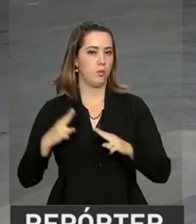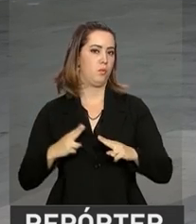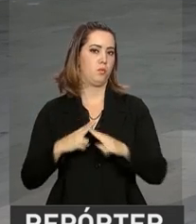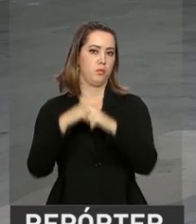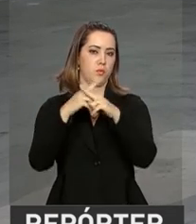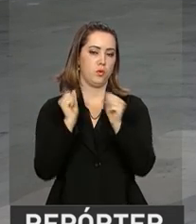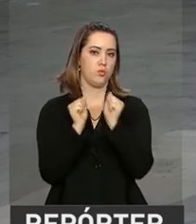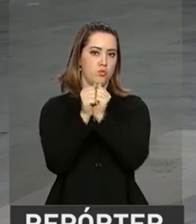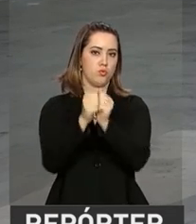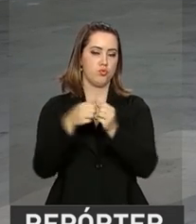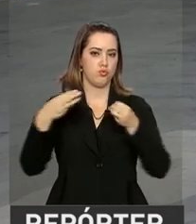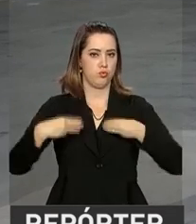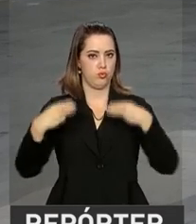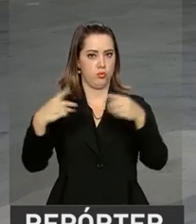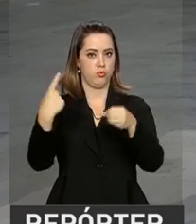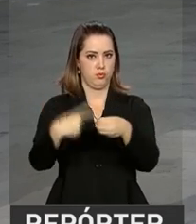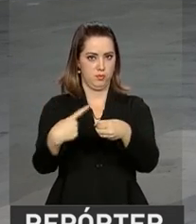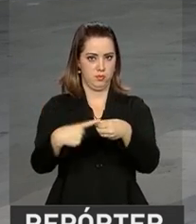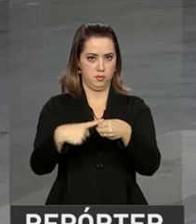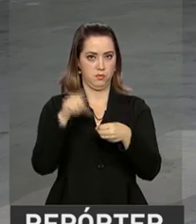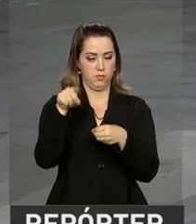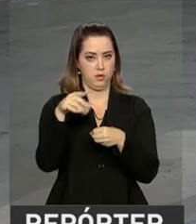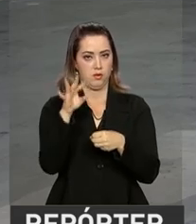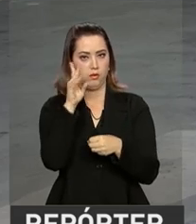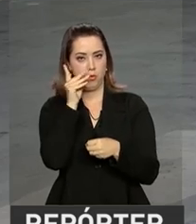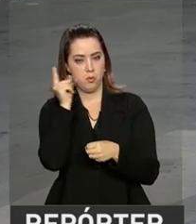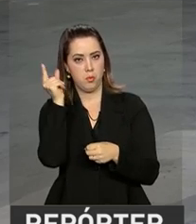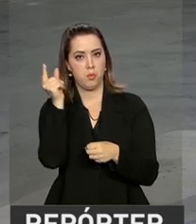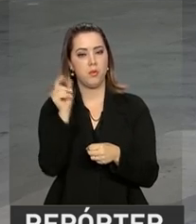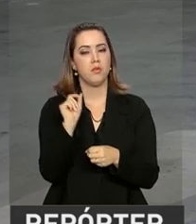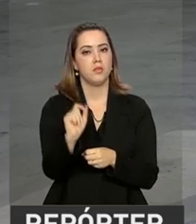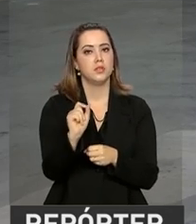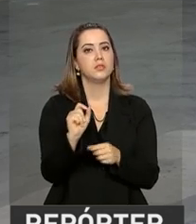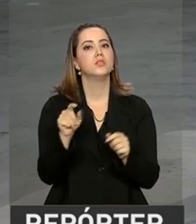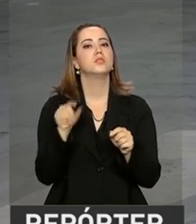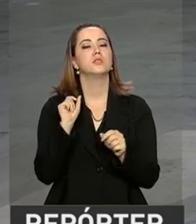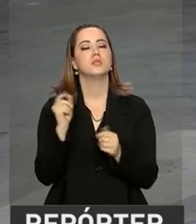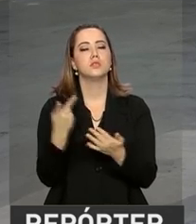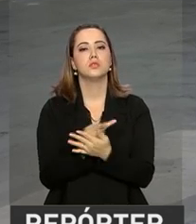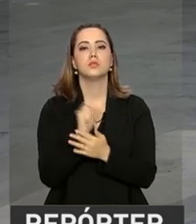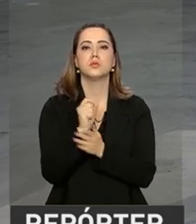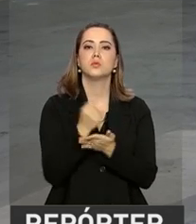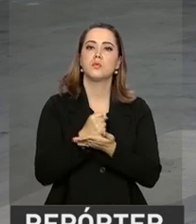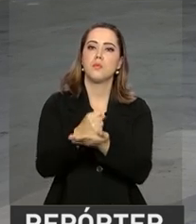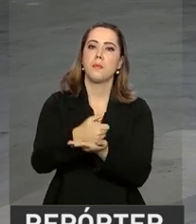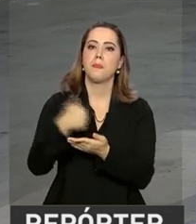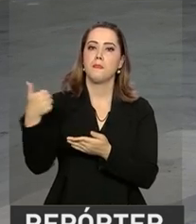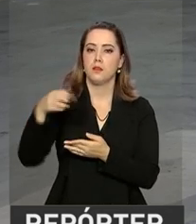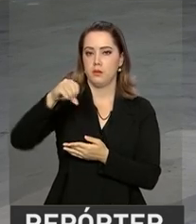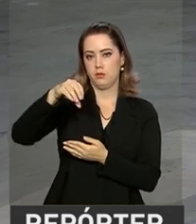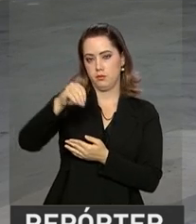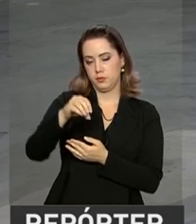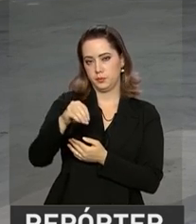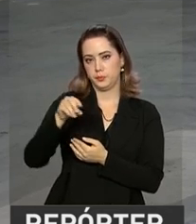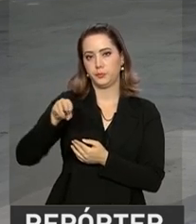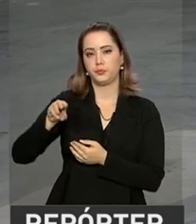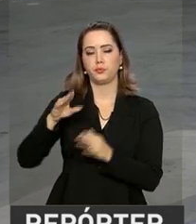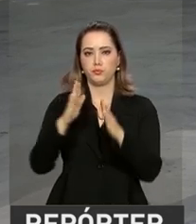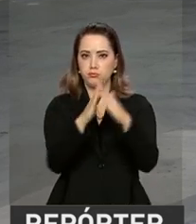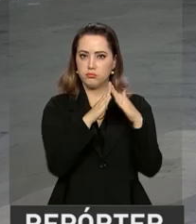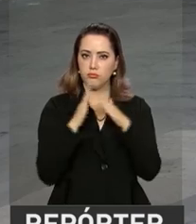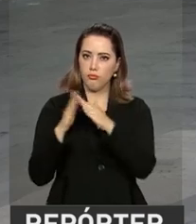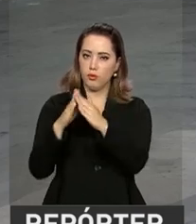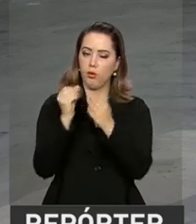das Cidades em Fortaleza, capital do Ceará, na última sexta-feira, quando foram entregues cerca de 1.900